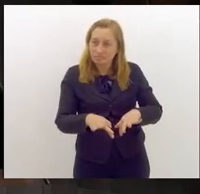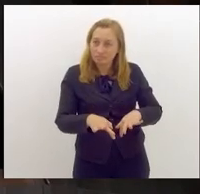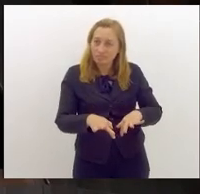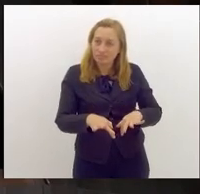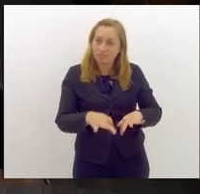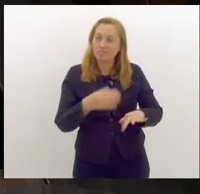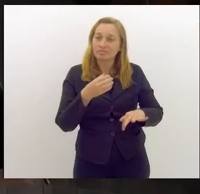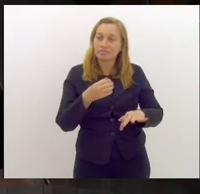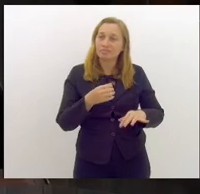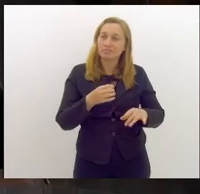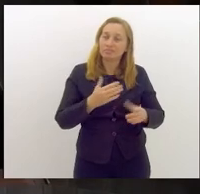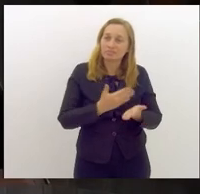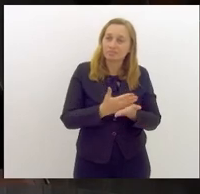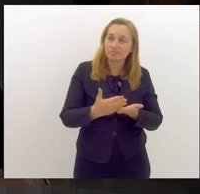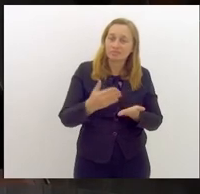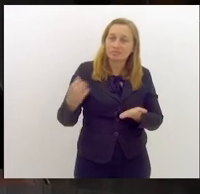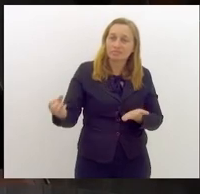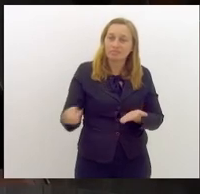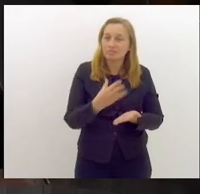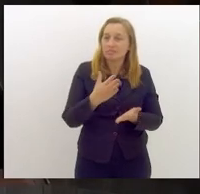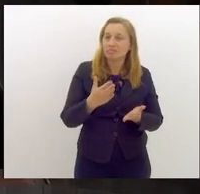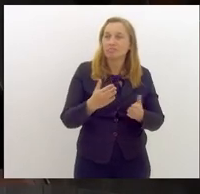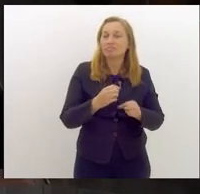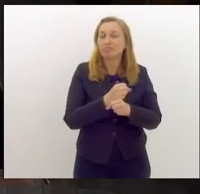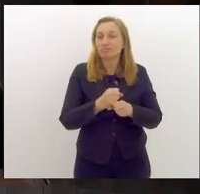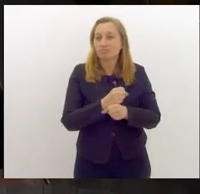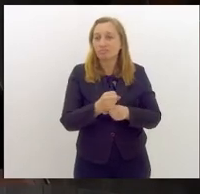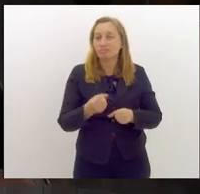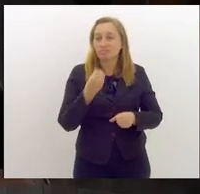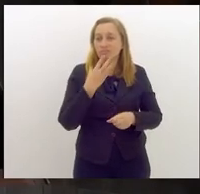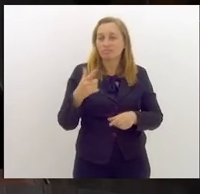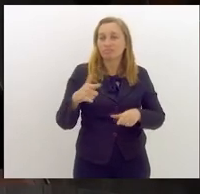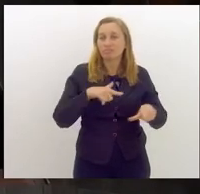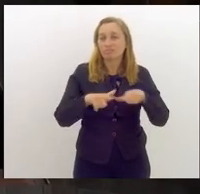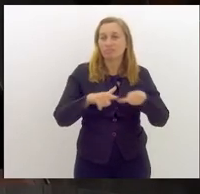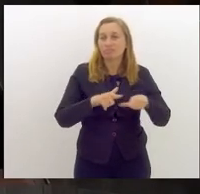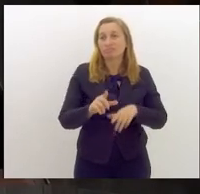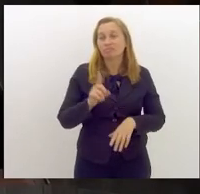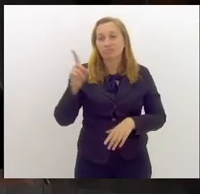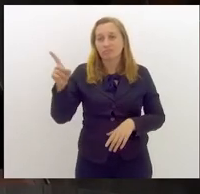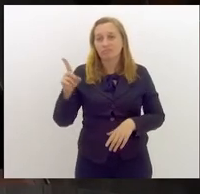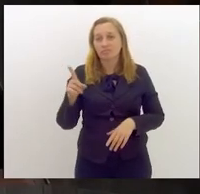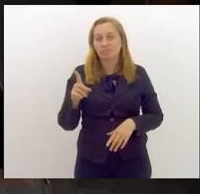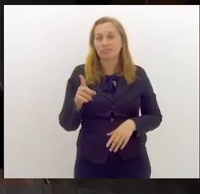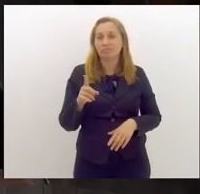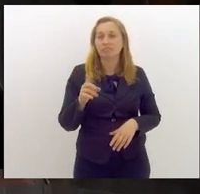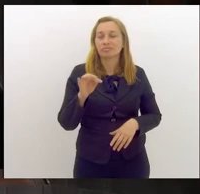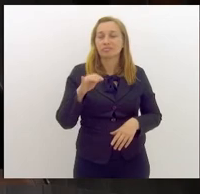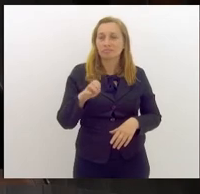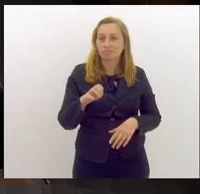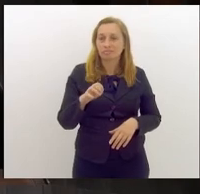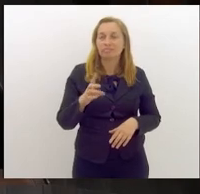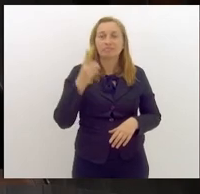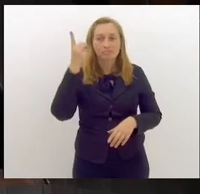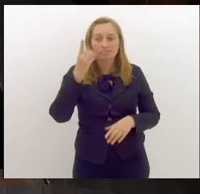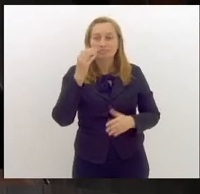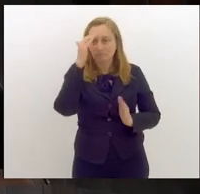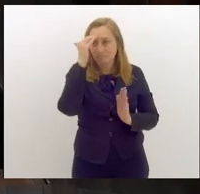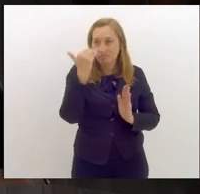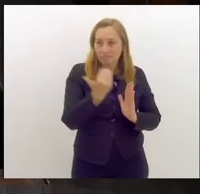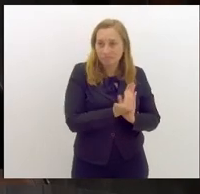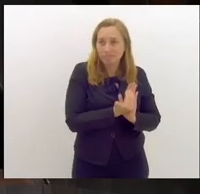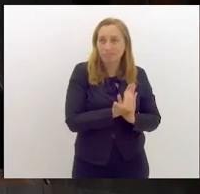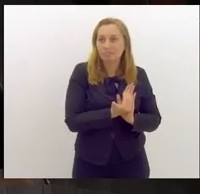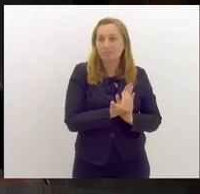um grande mandato aqueles que ficaram suplentes que são deputados deixar também o meu abraço que possam cumprir